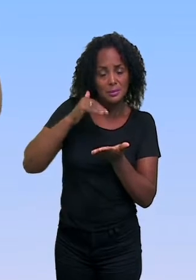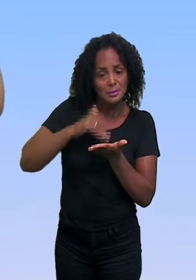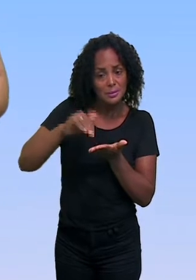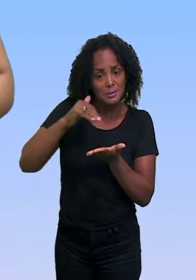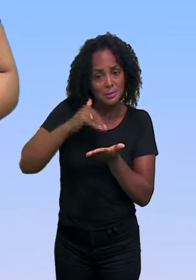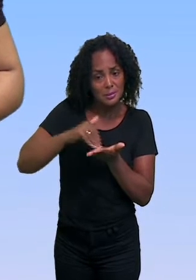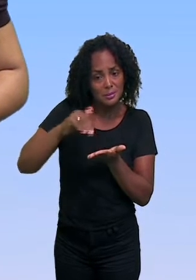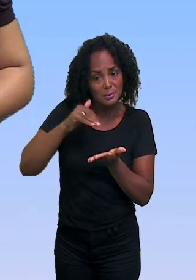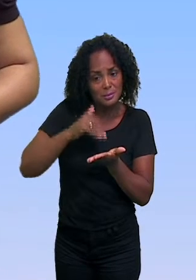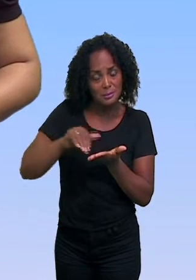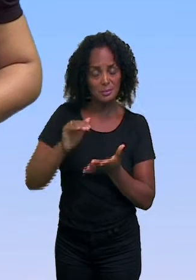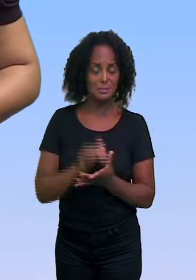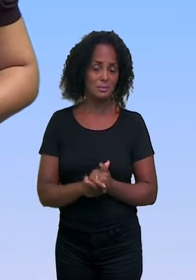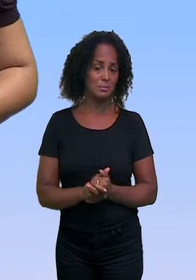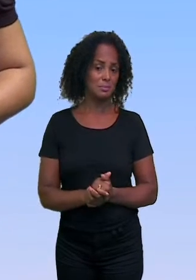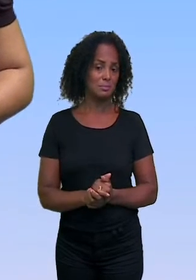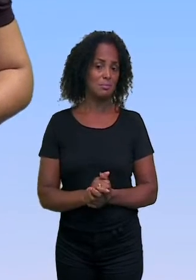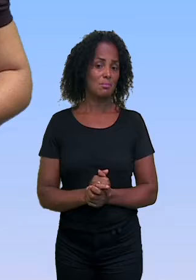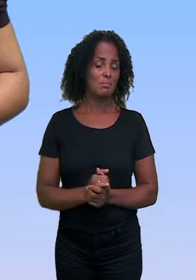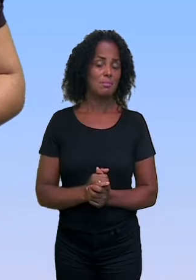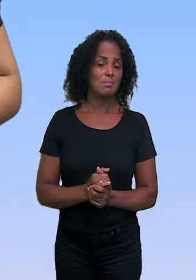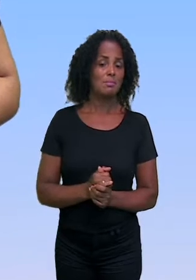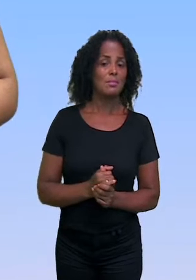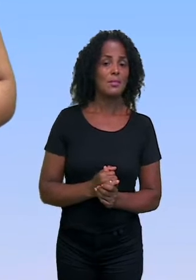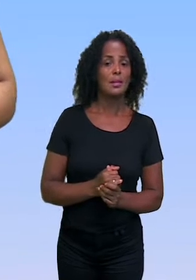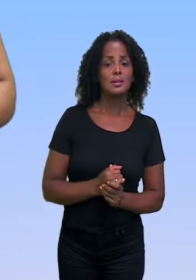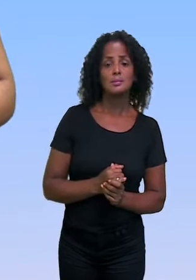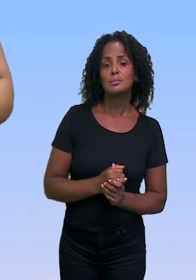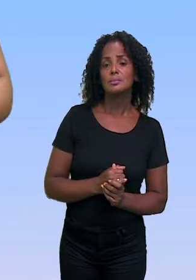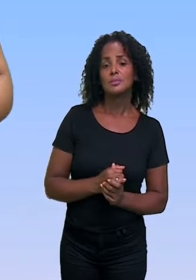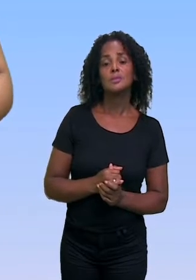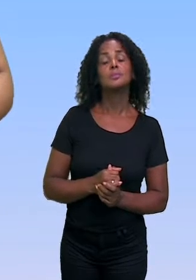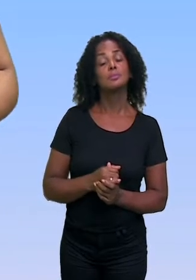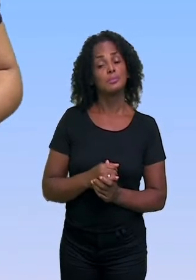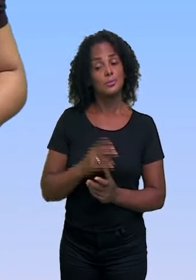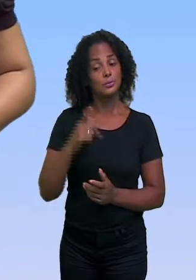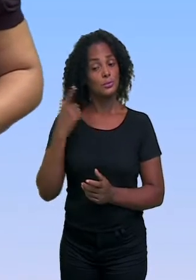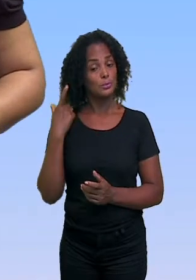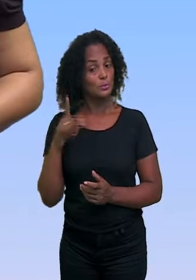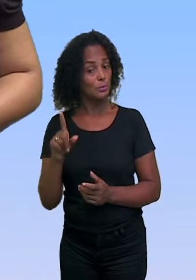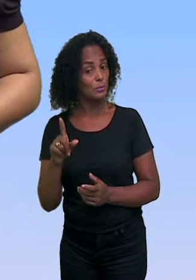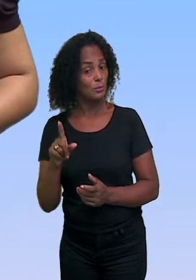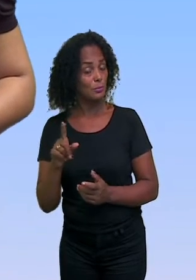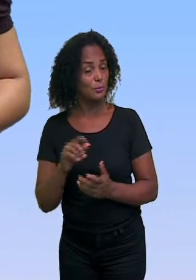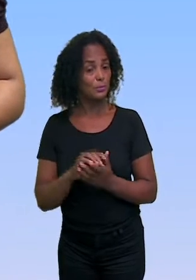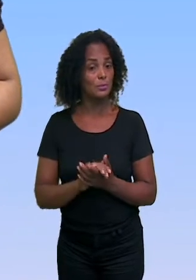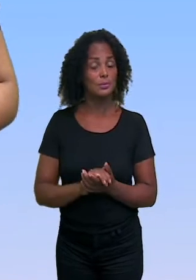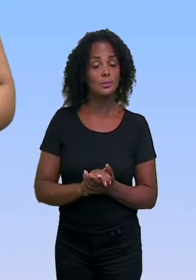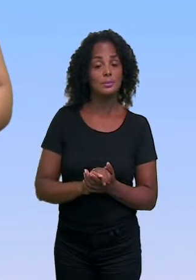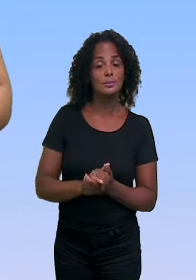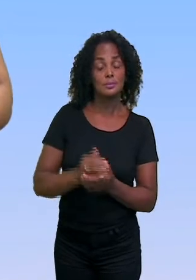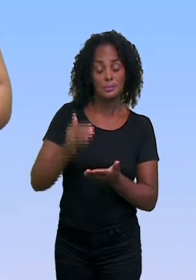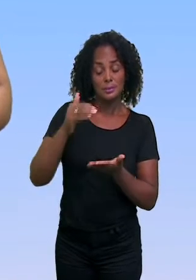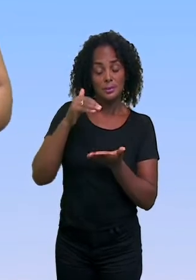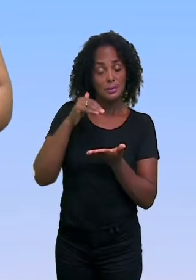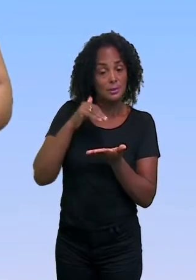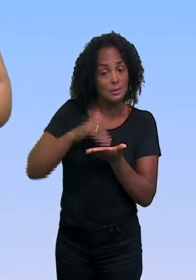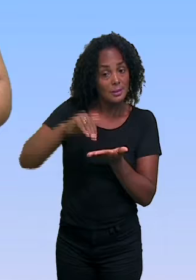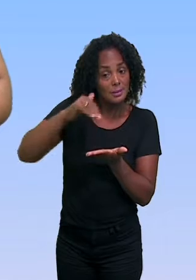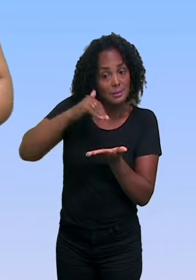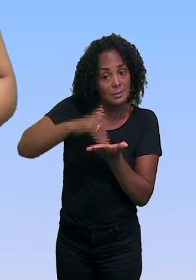Uai então nós temos sim isso o rodar I'm sorry i s i